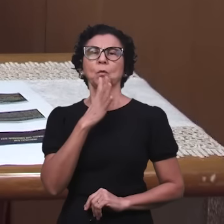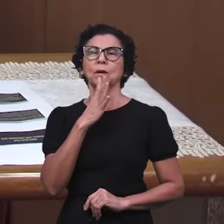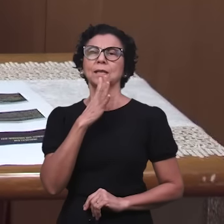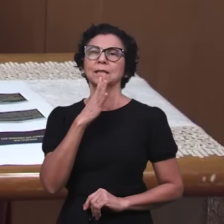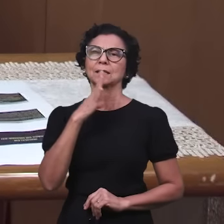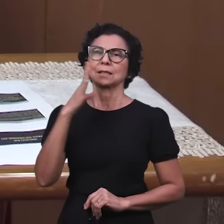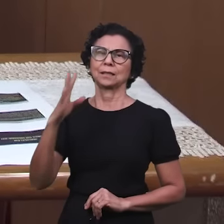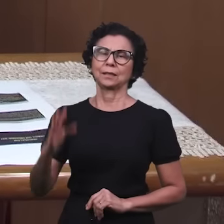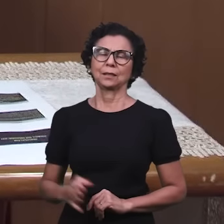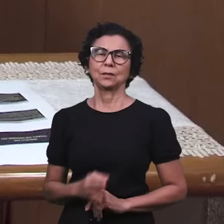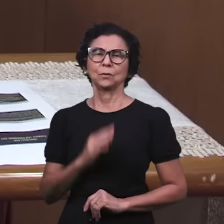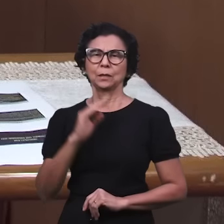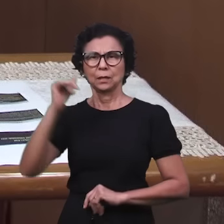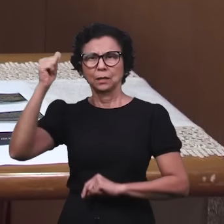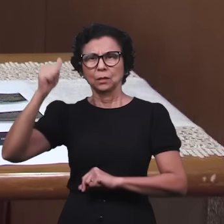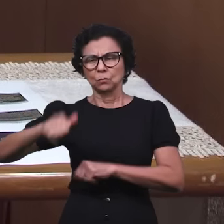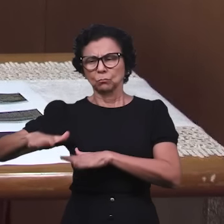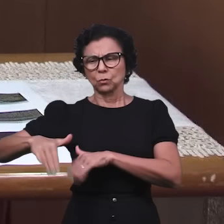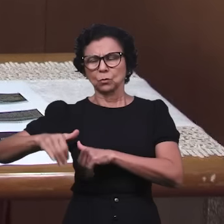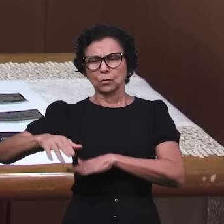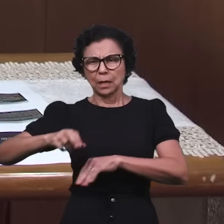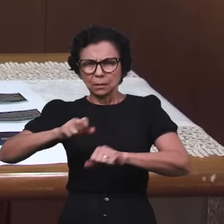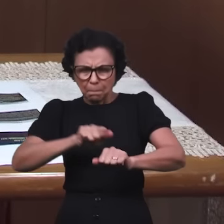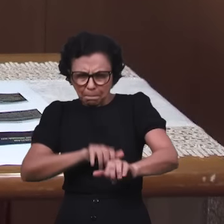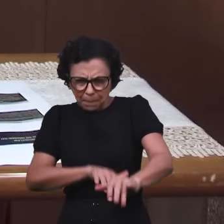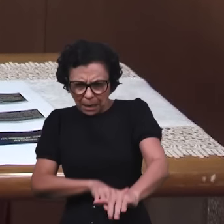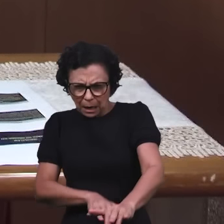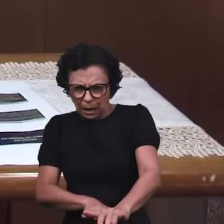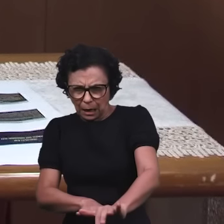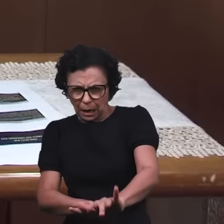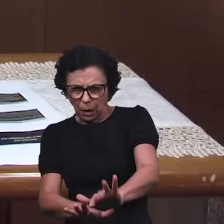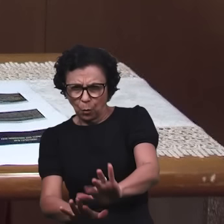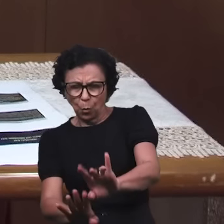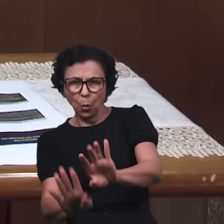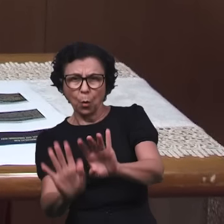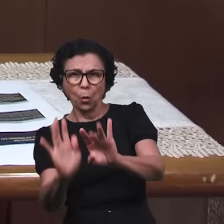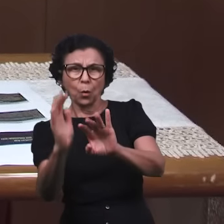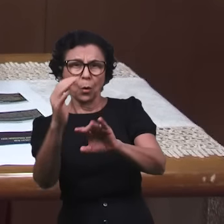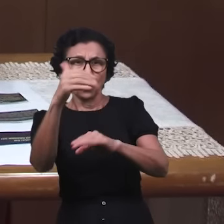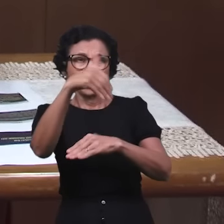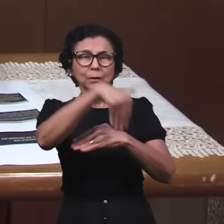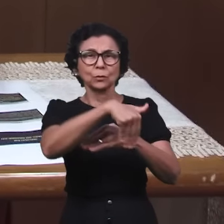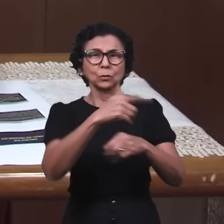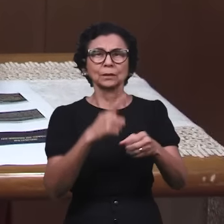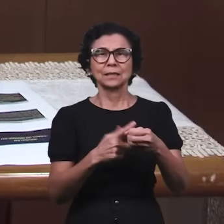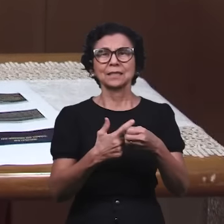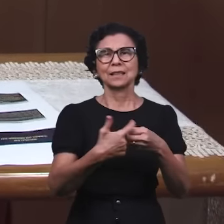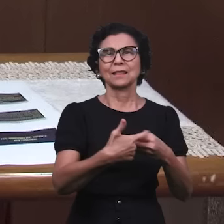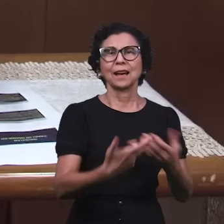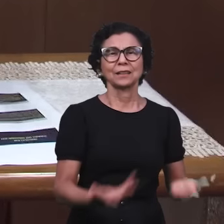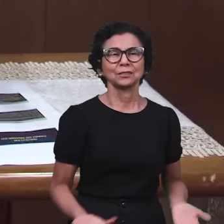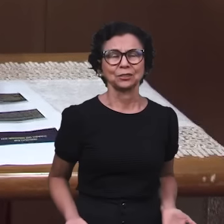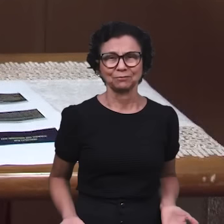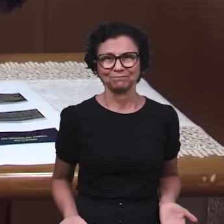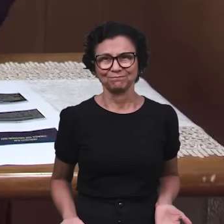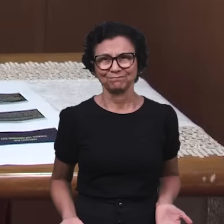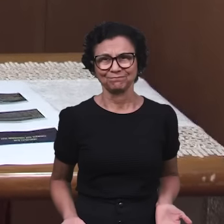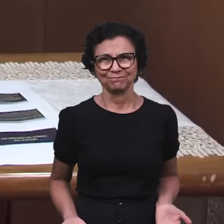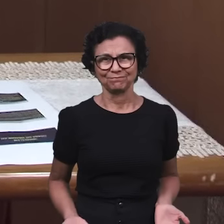fortaleza de Sião. E Davi disse que cegos e os coxos são aqueles que não conhecem a obra de Deus, são